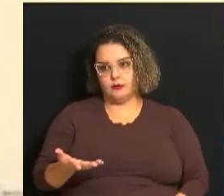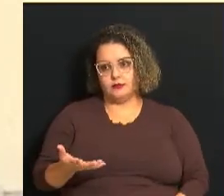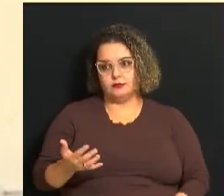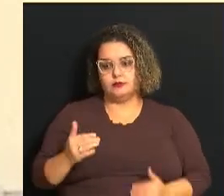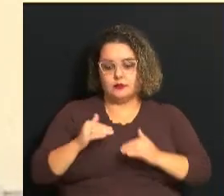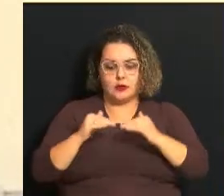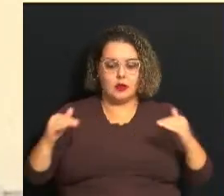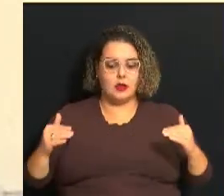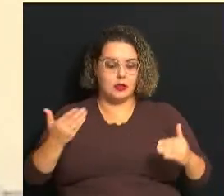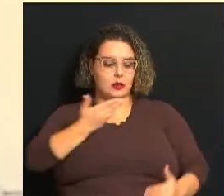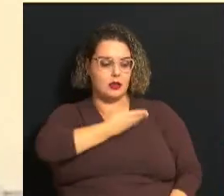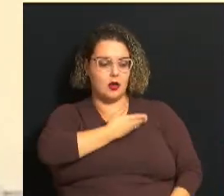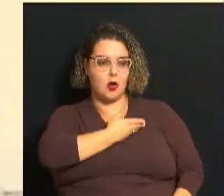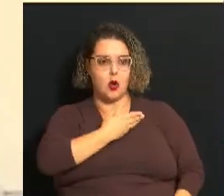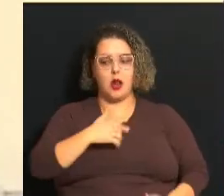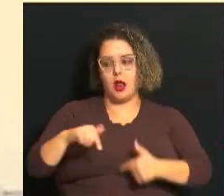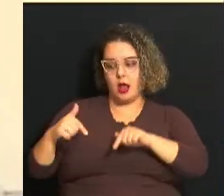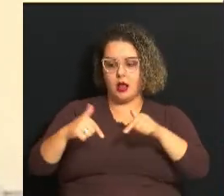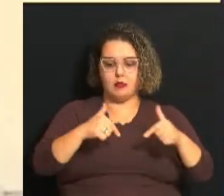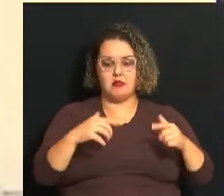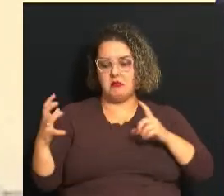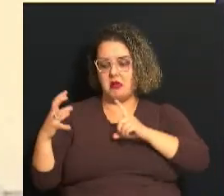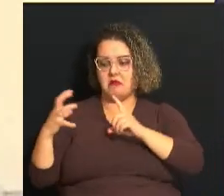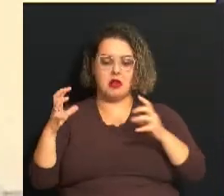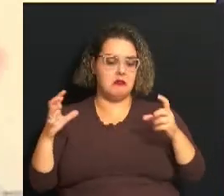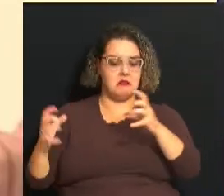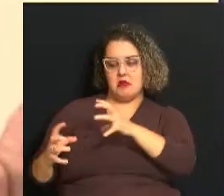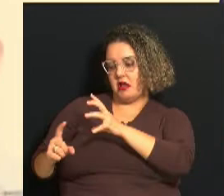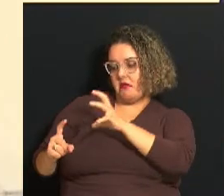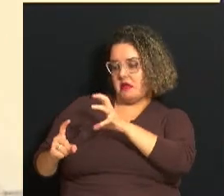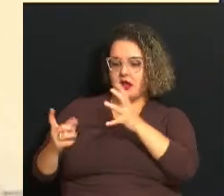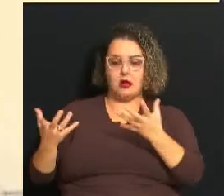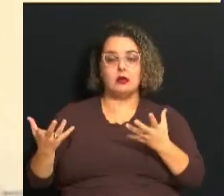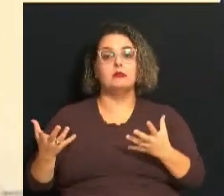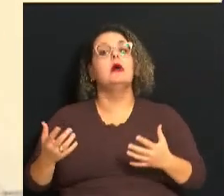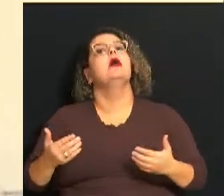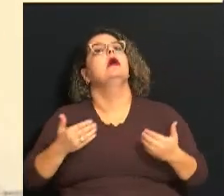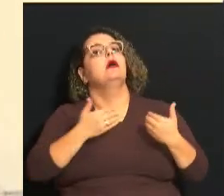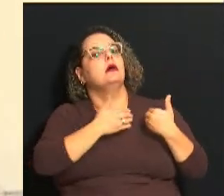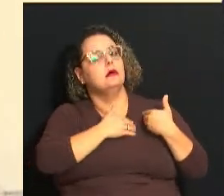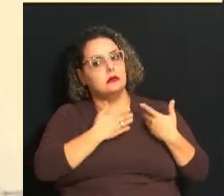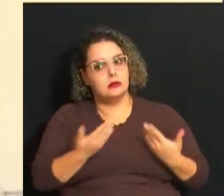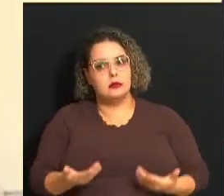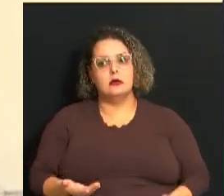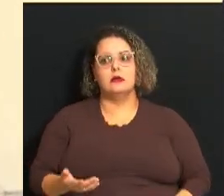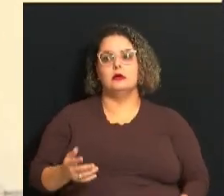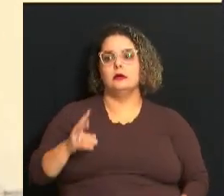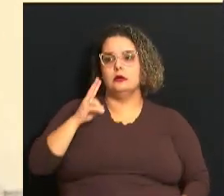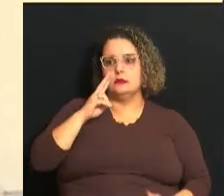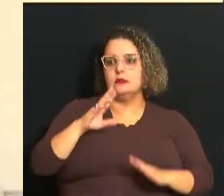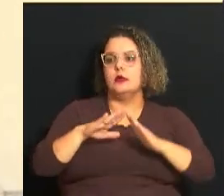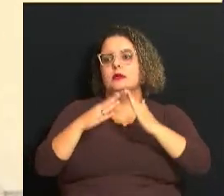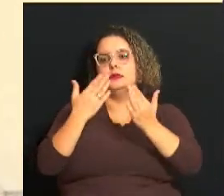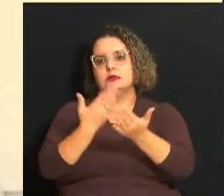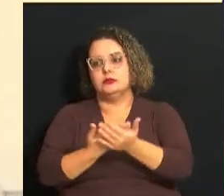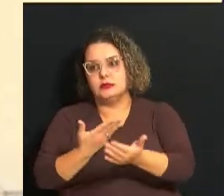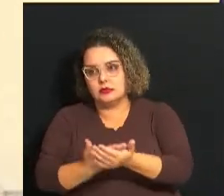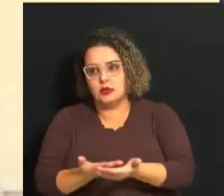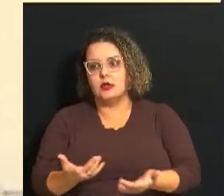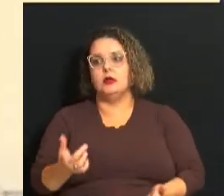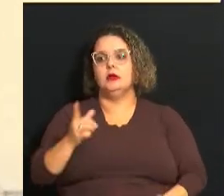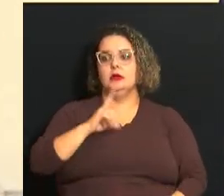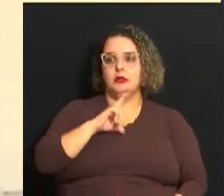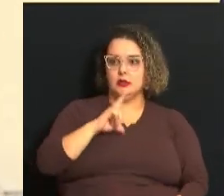assédio entre colegas a responsabilidade é de quem tá responsável pelo ambiente veja o caso da escola é atual a gente tem aqui em